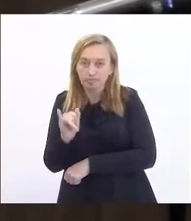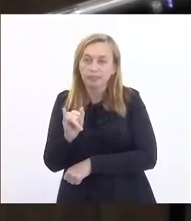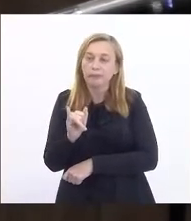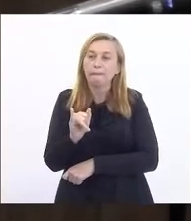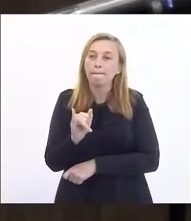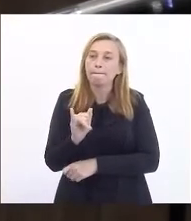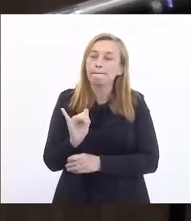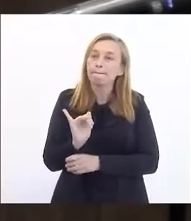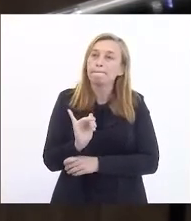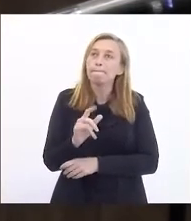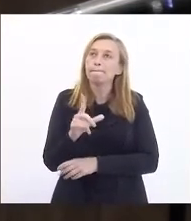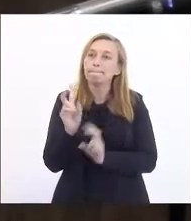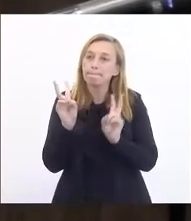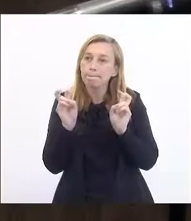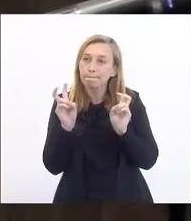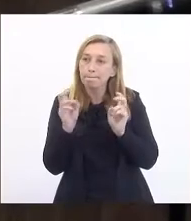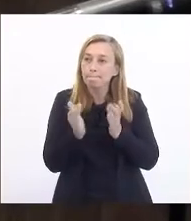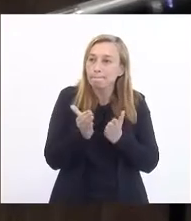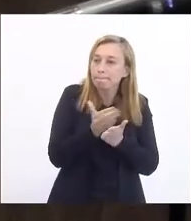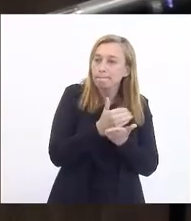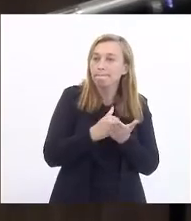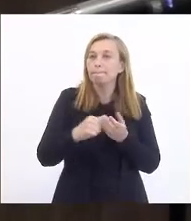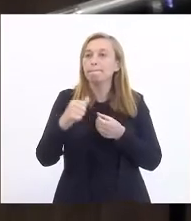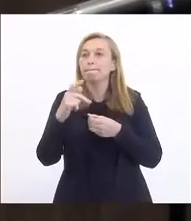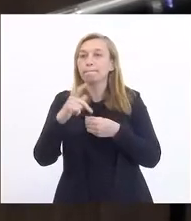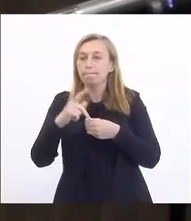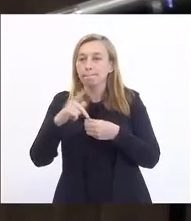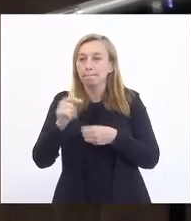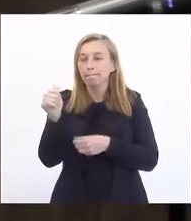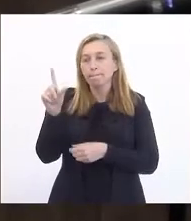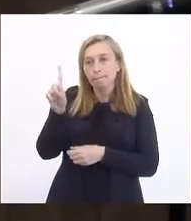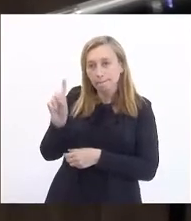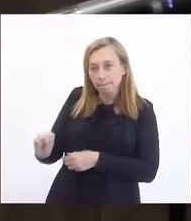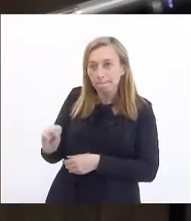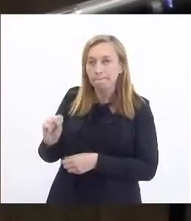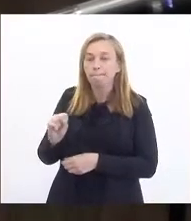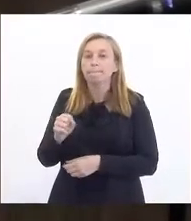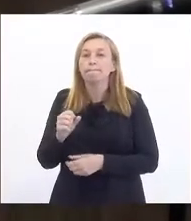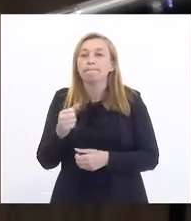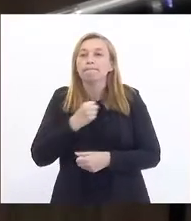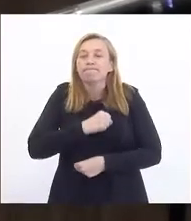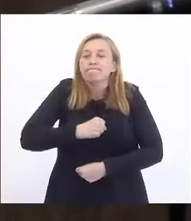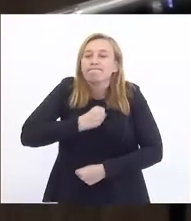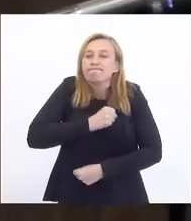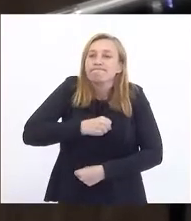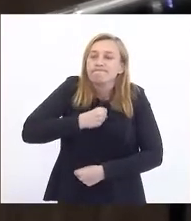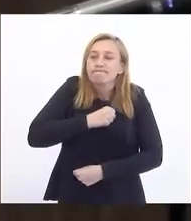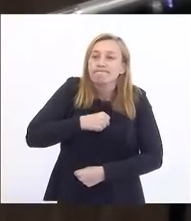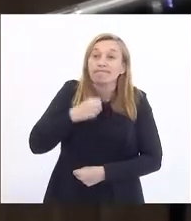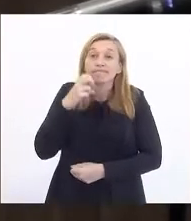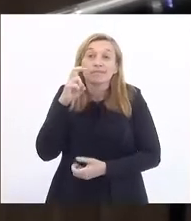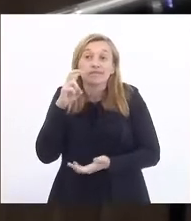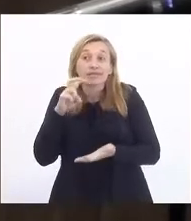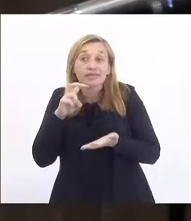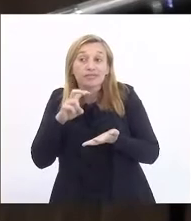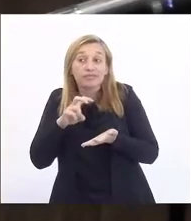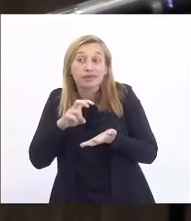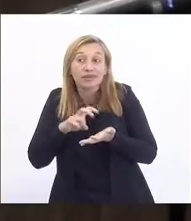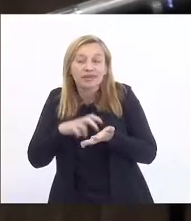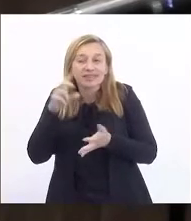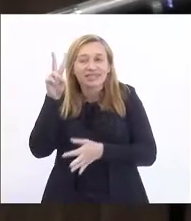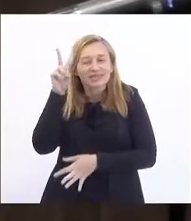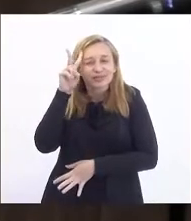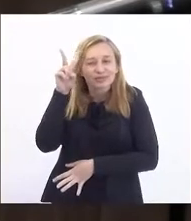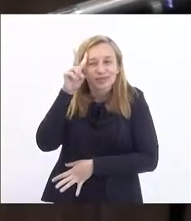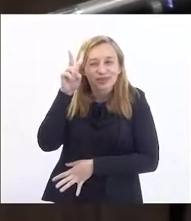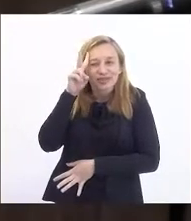a questão da arrecadação do petróleo e gás dizer que vamos ter saudade das manhãs de segunda-feira em que